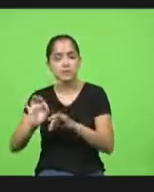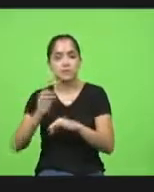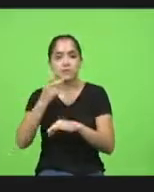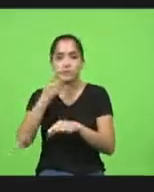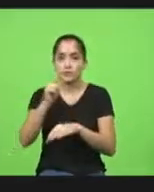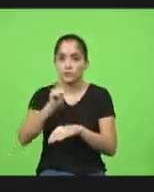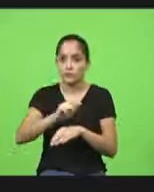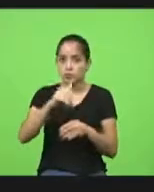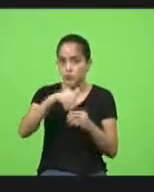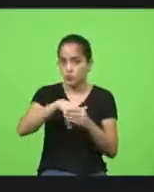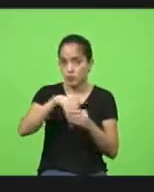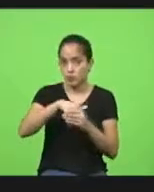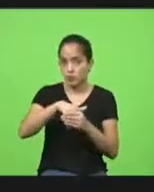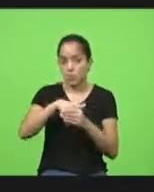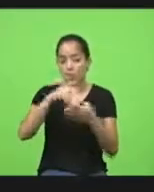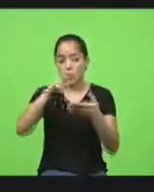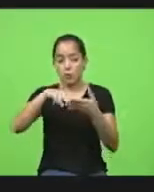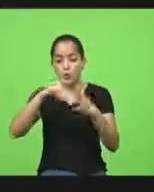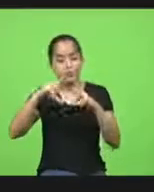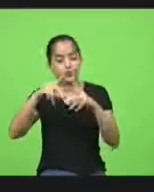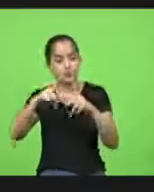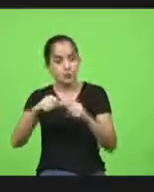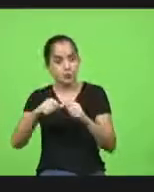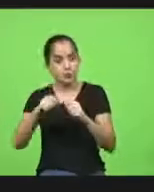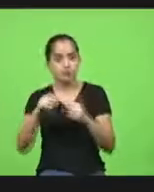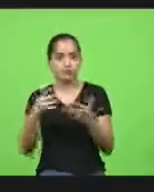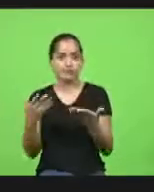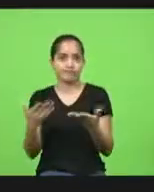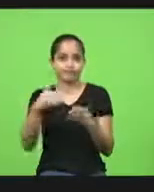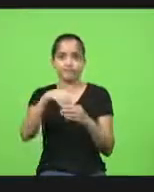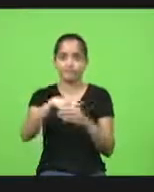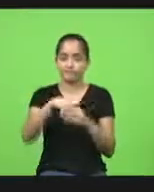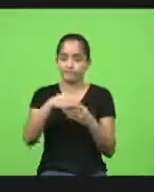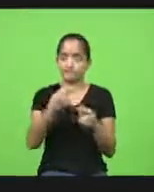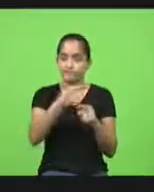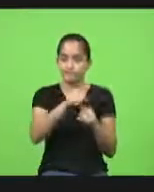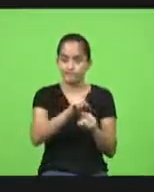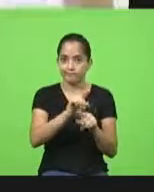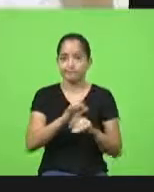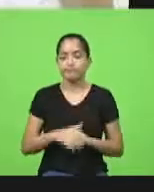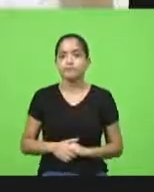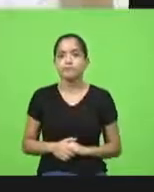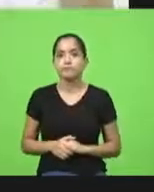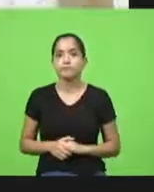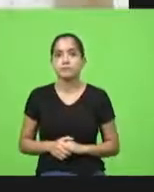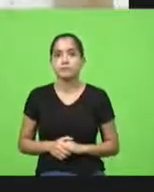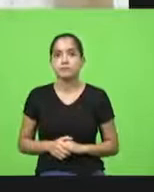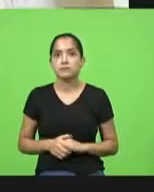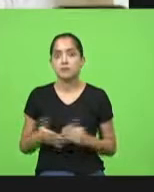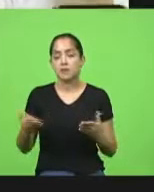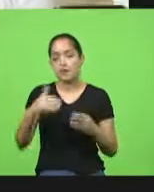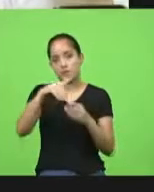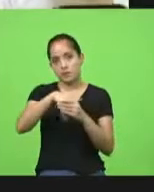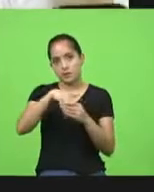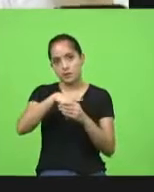voto, como eu não li toda a matéria ali, o meu voto ainda vai ser contrário. Em